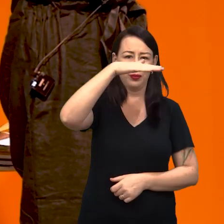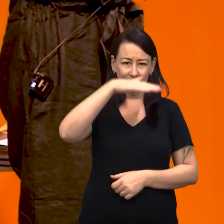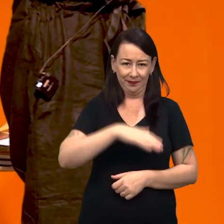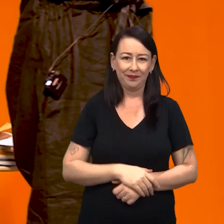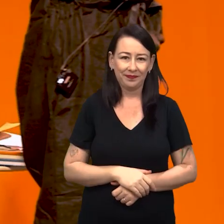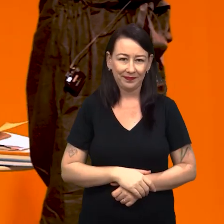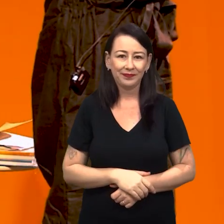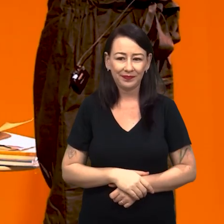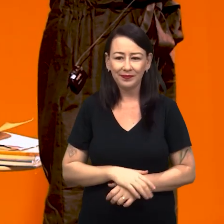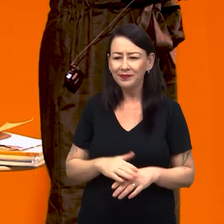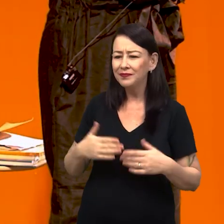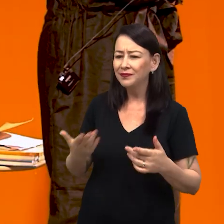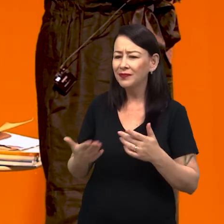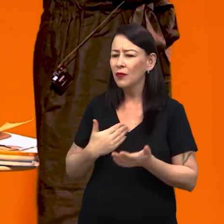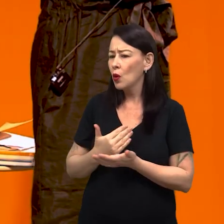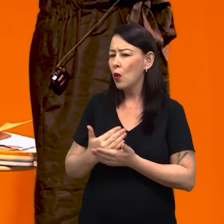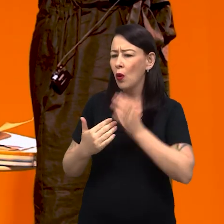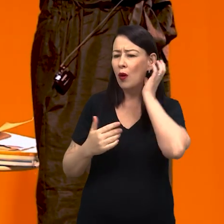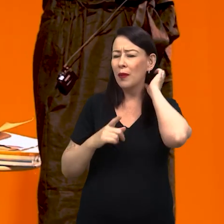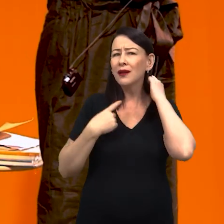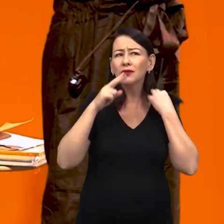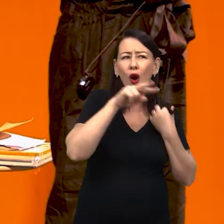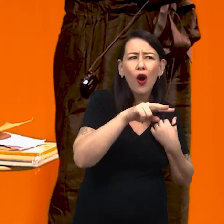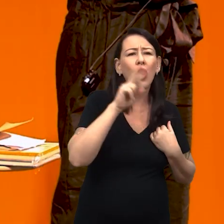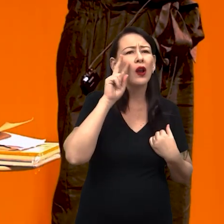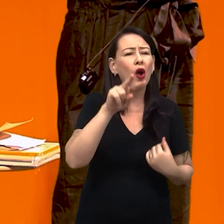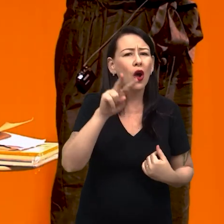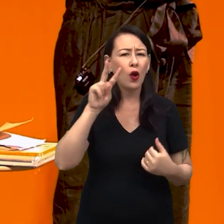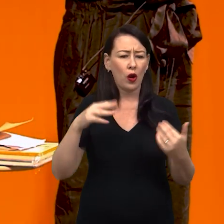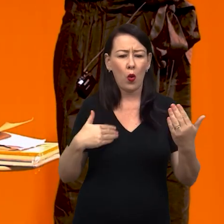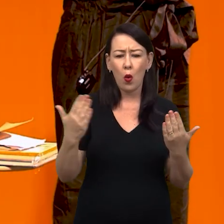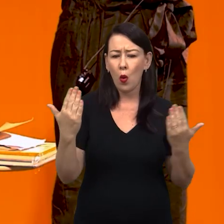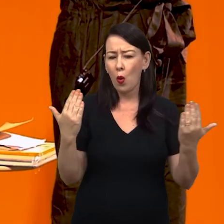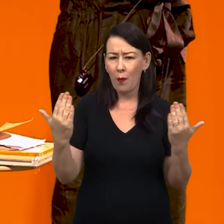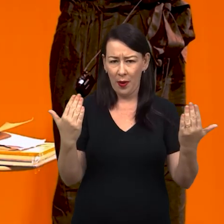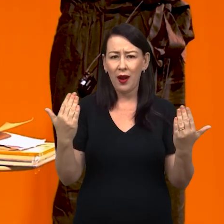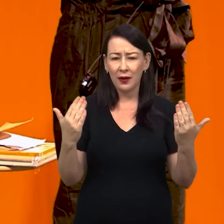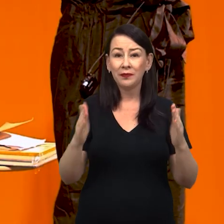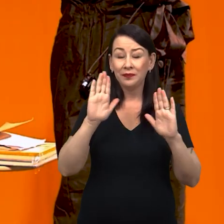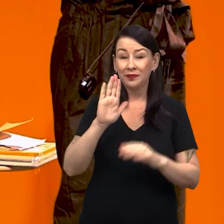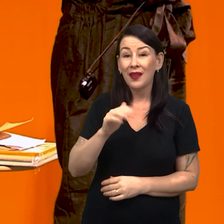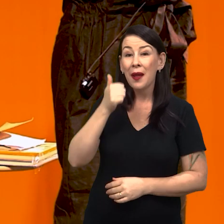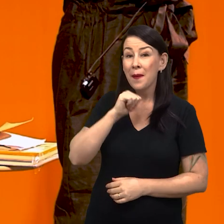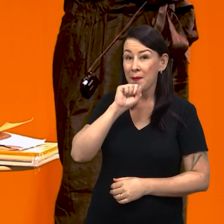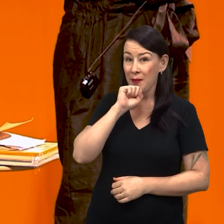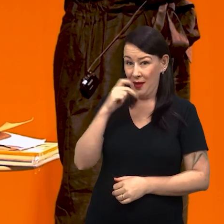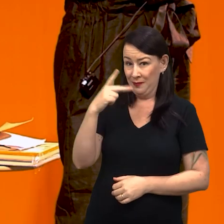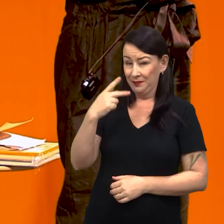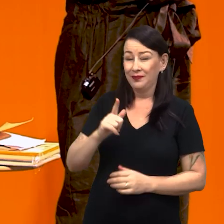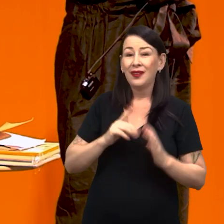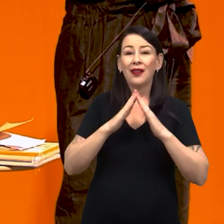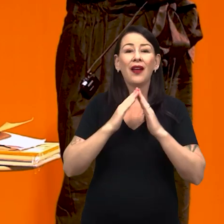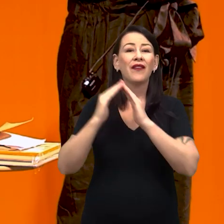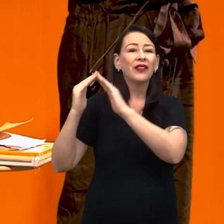brincou. E aí eu começo a comparar esses repertórios, né? Minha mãe tinha uma